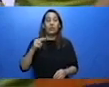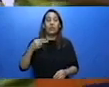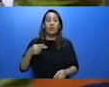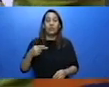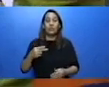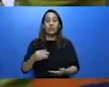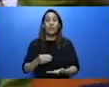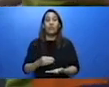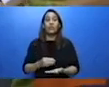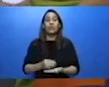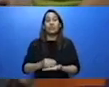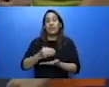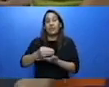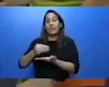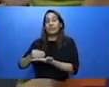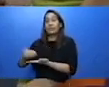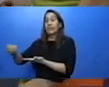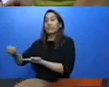compartilharem.